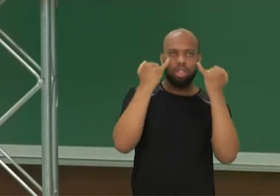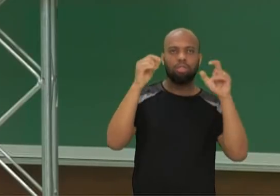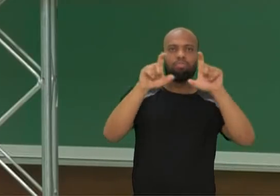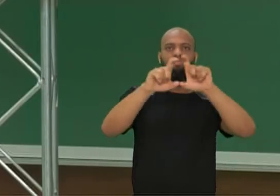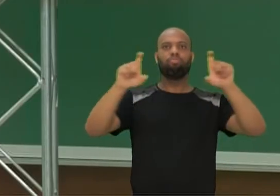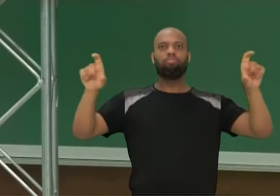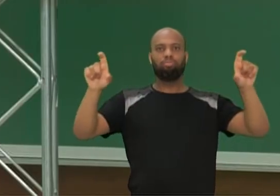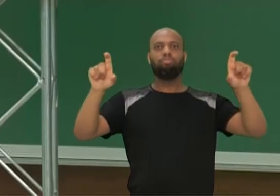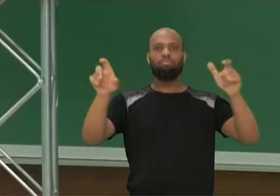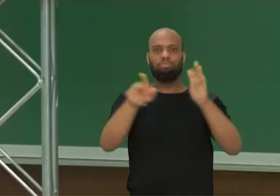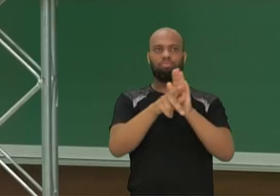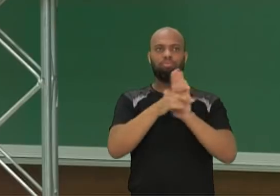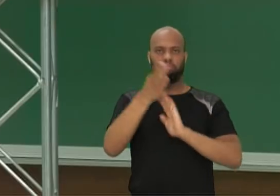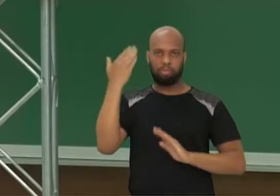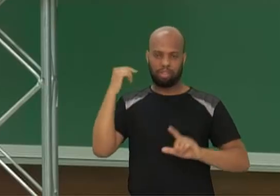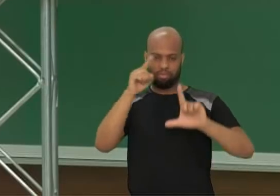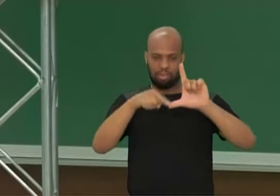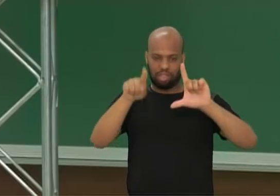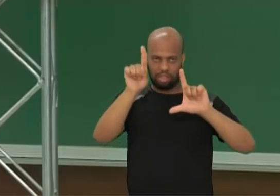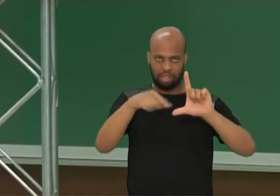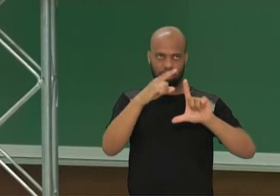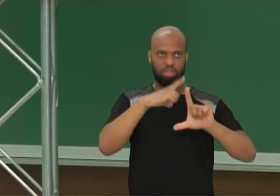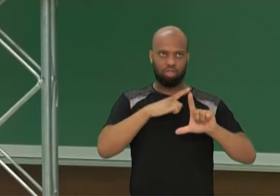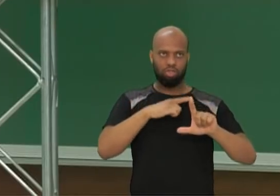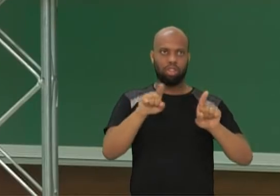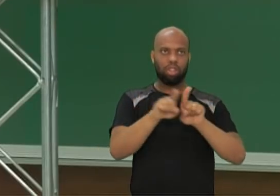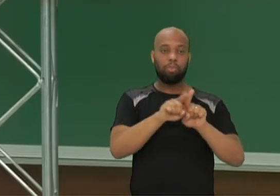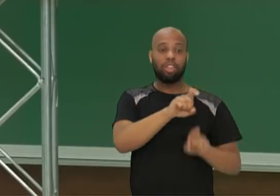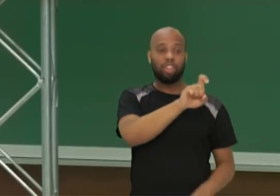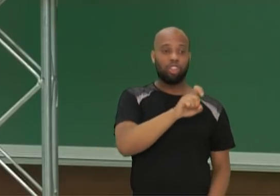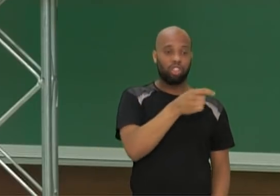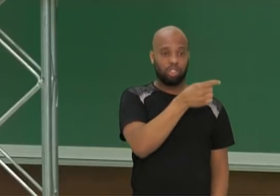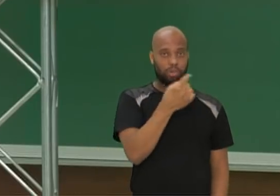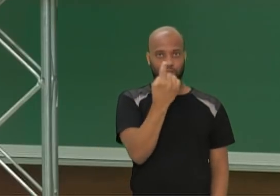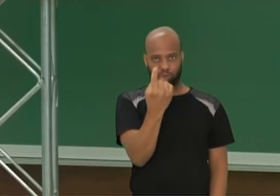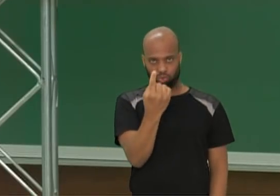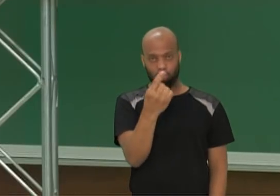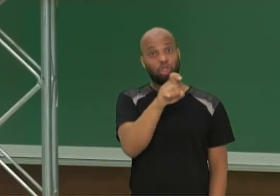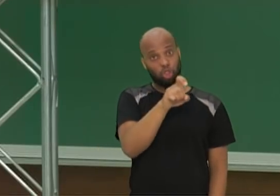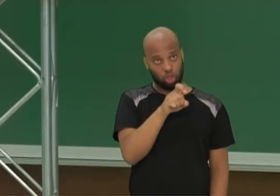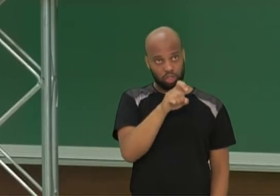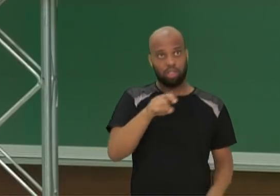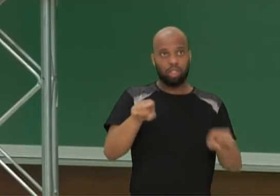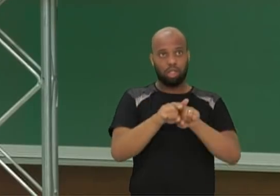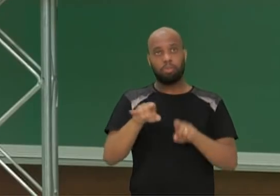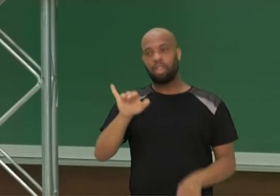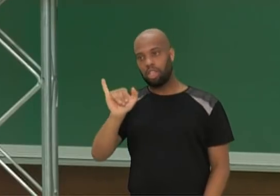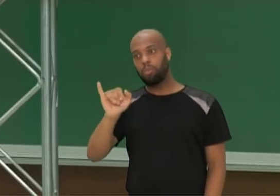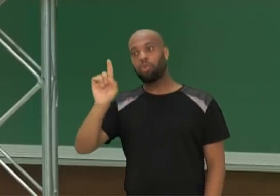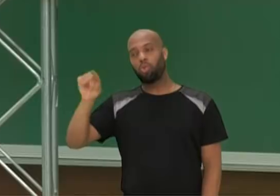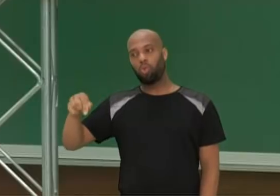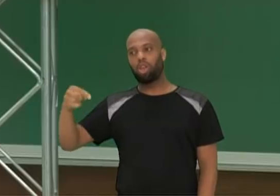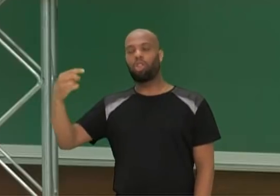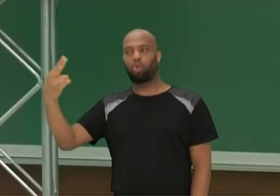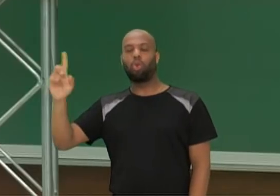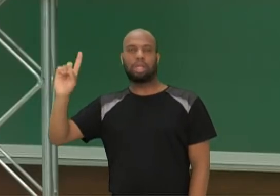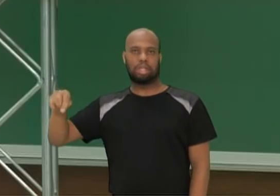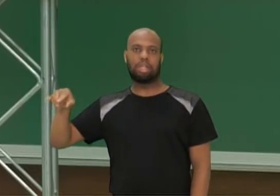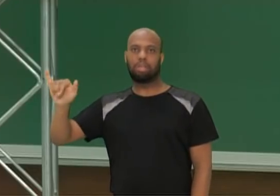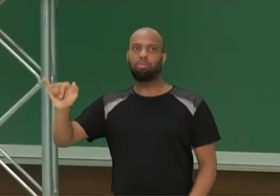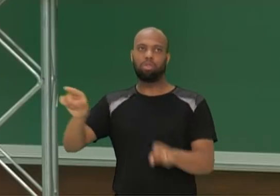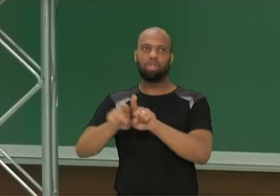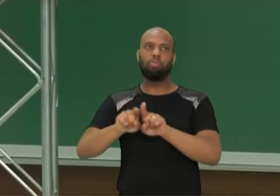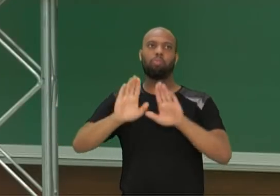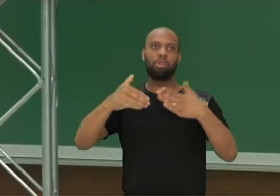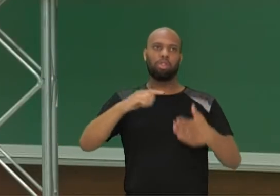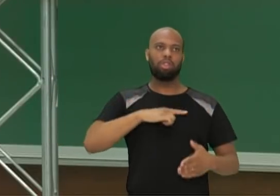da parábola, tá? O x está sendo diminuído do x, o y diminuído do y. Então, o vértice tem